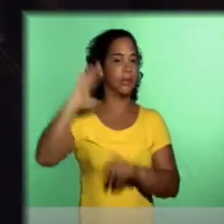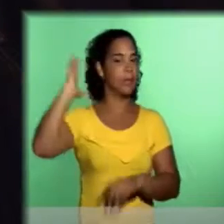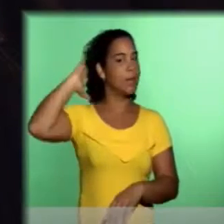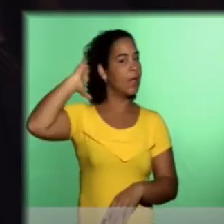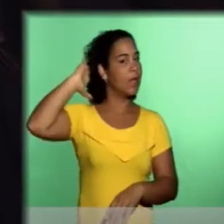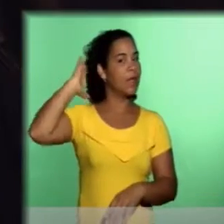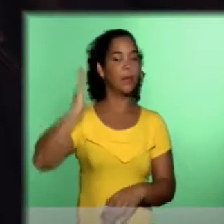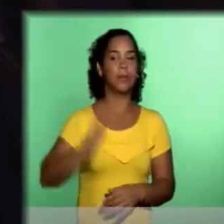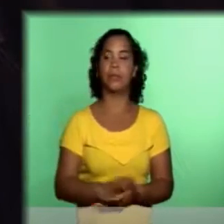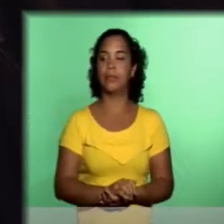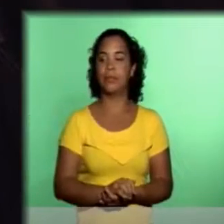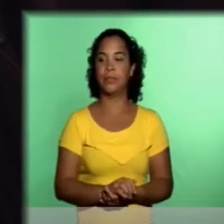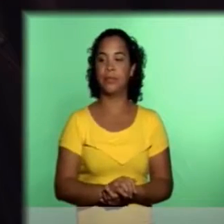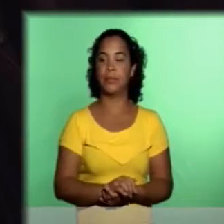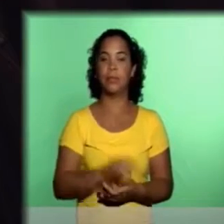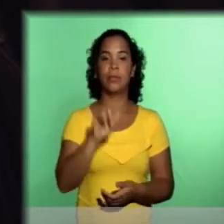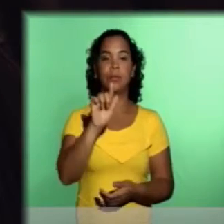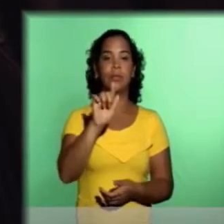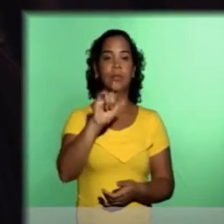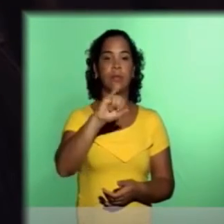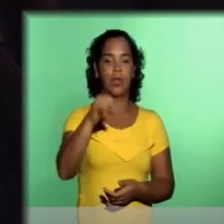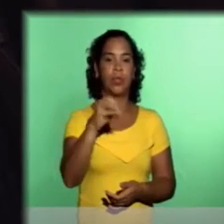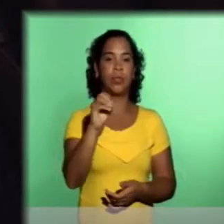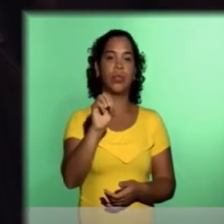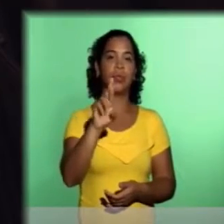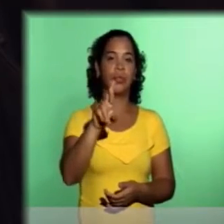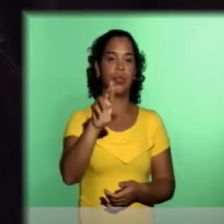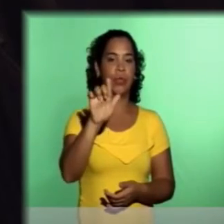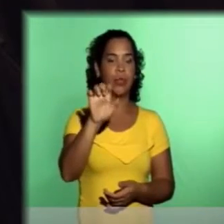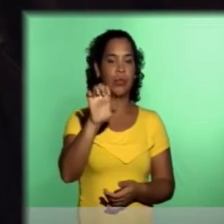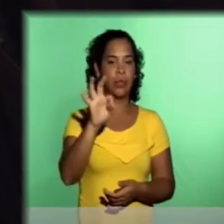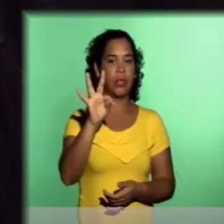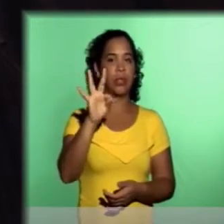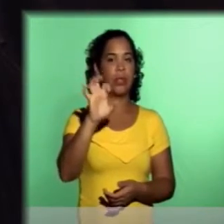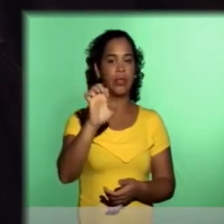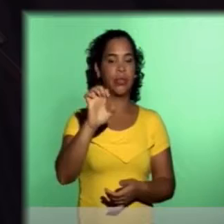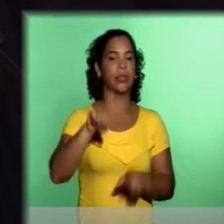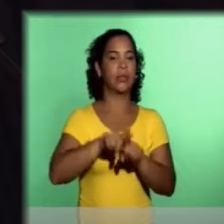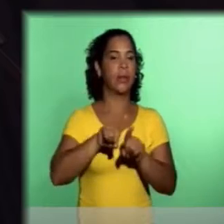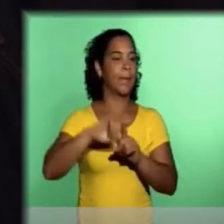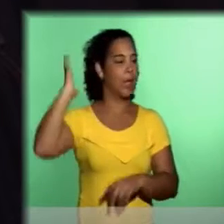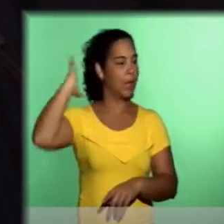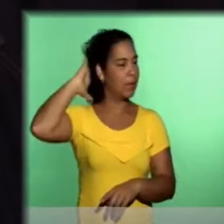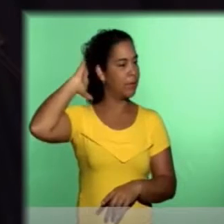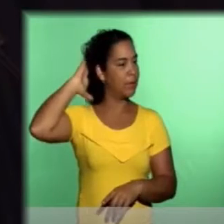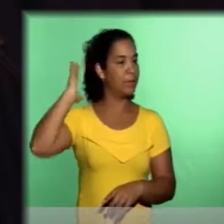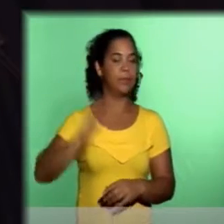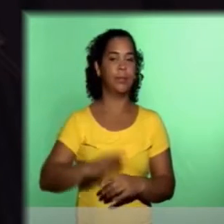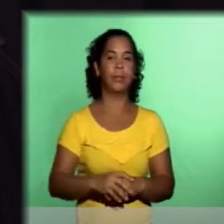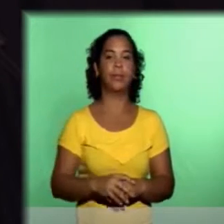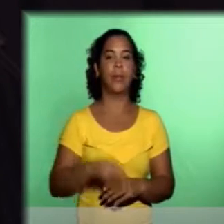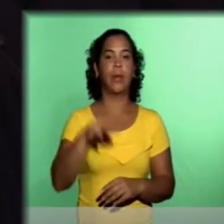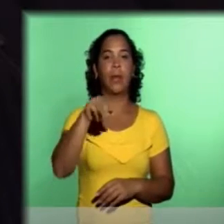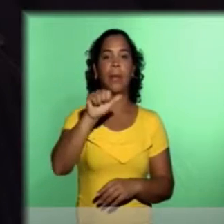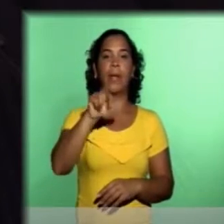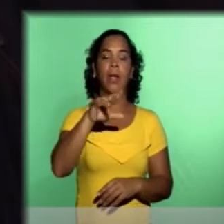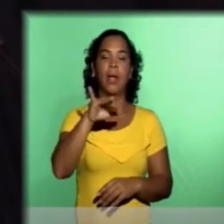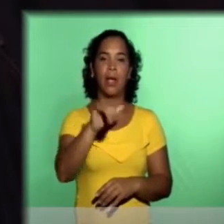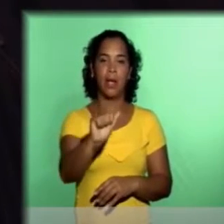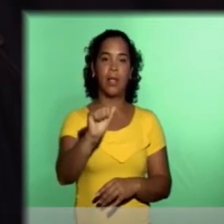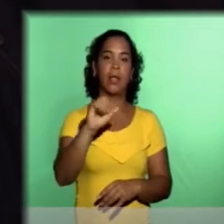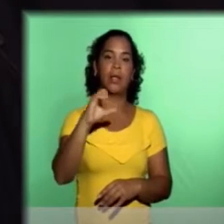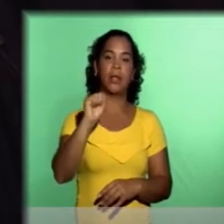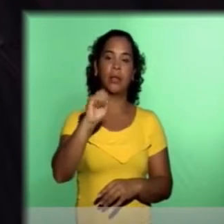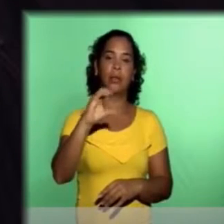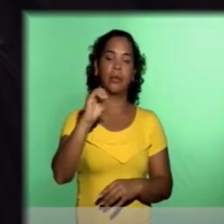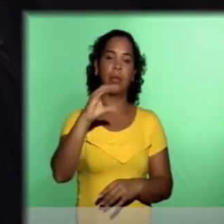Pará. Georgette Albuquerque, de Belém do Pará, também. Maria do Socorro de Carvalho,